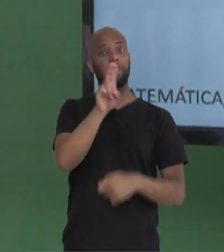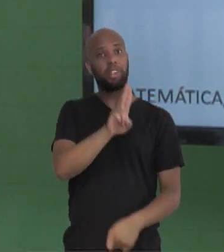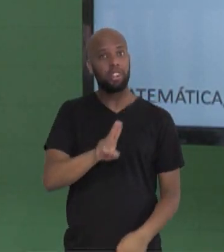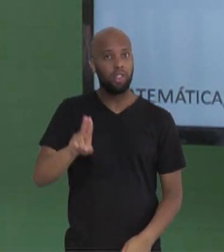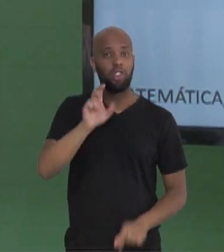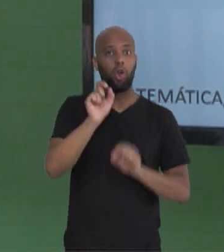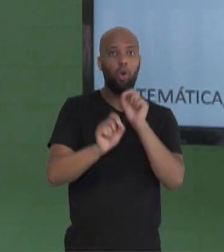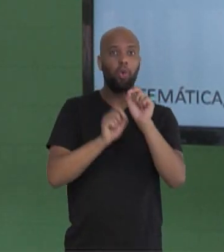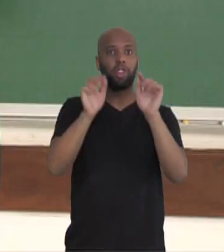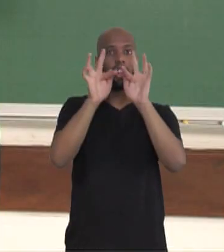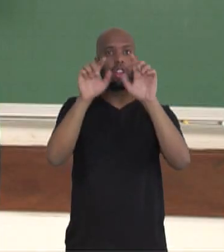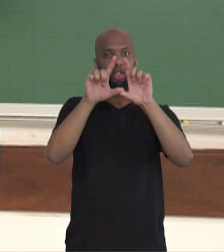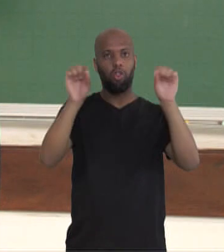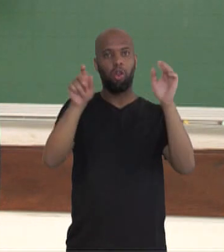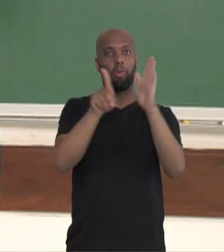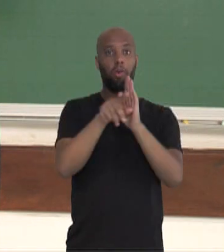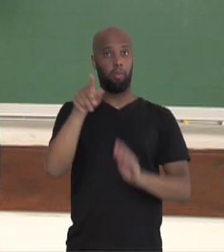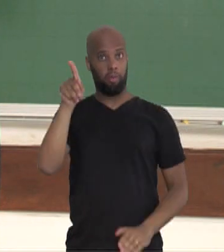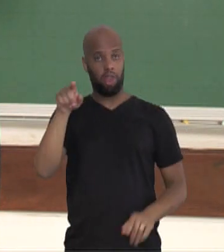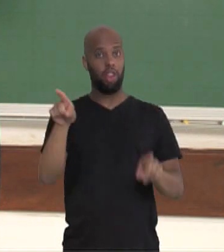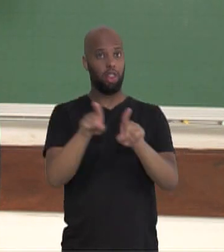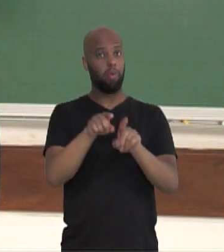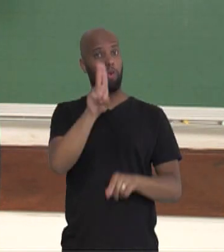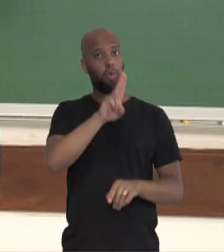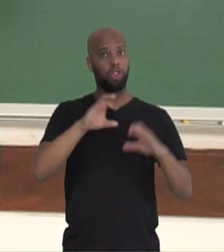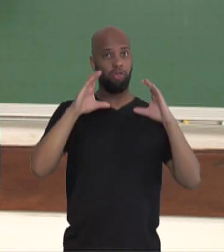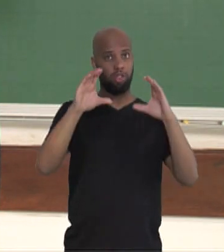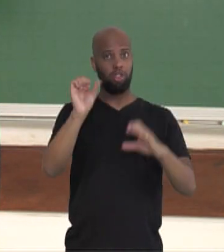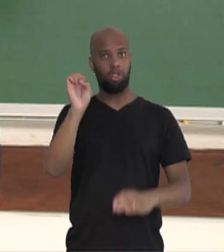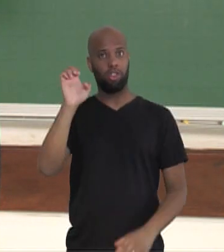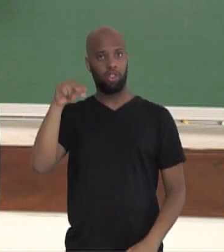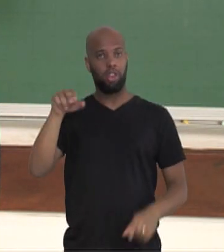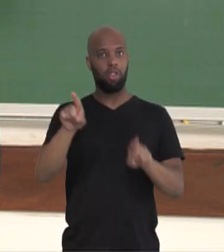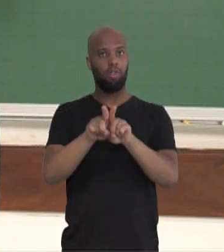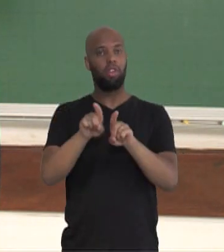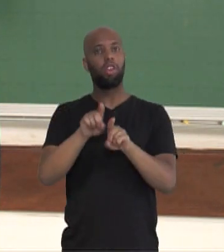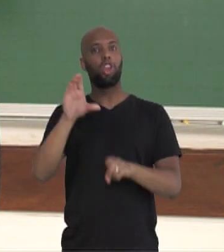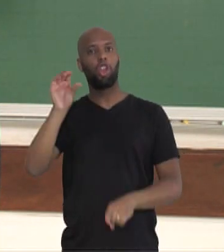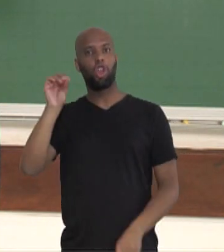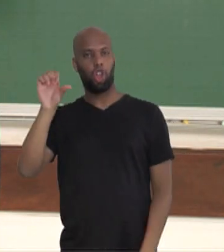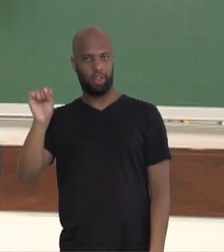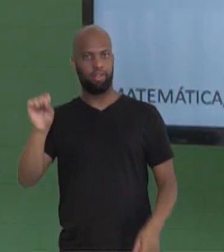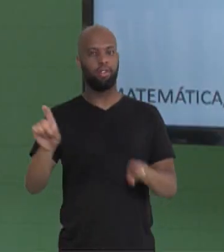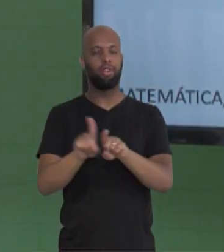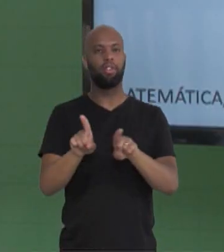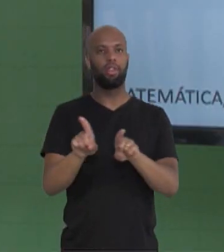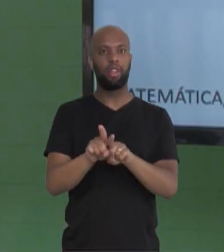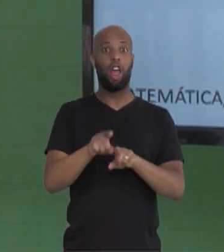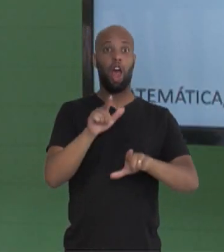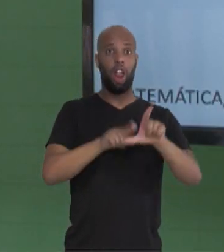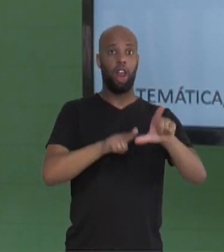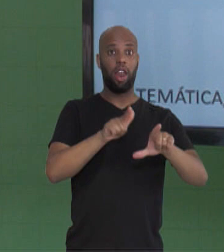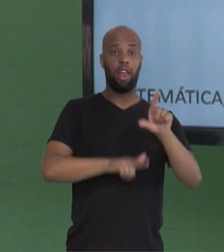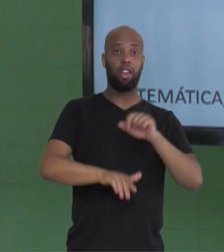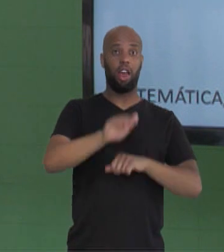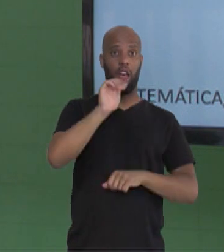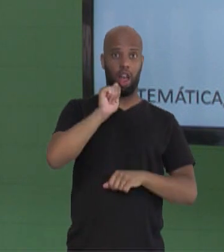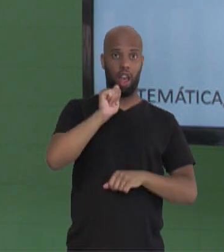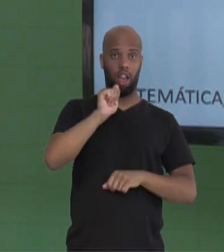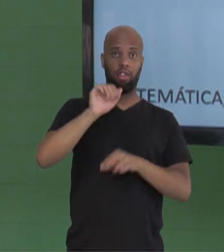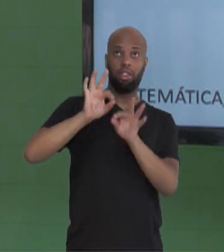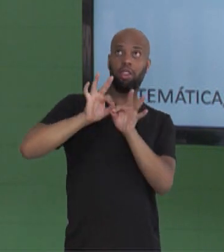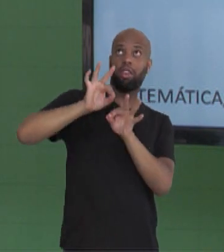a gente consegue chegar no seguinte resultado. Na letra A, qual é a altura mínima que esse passageiro atinge